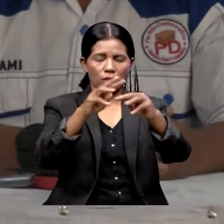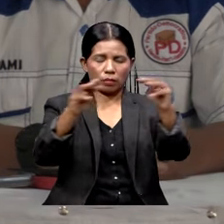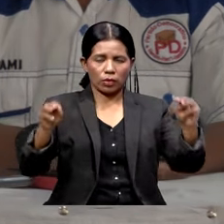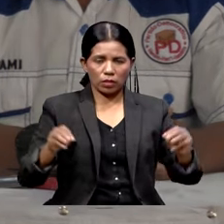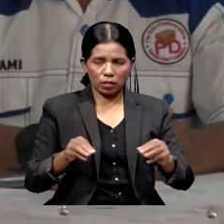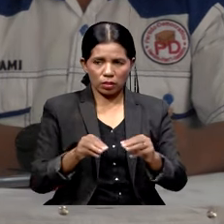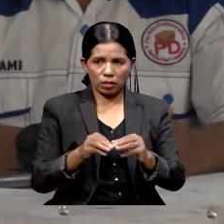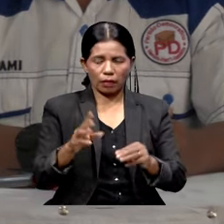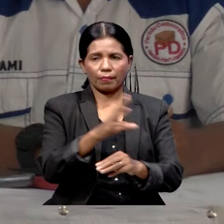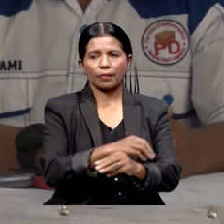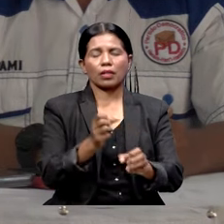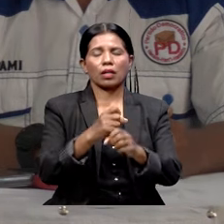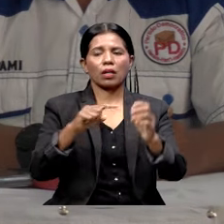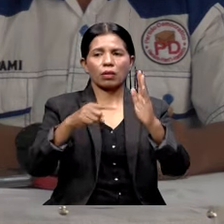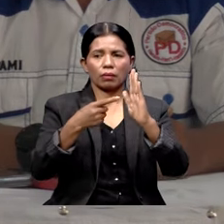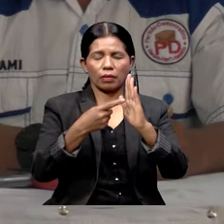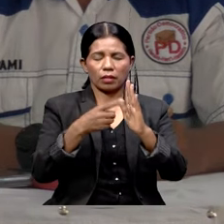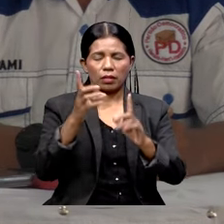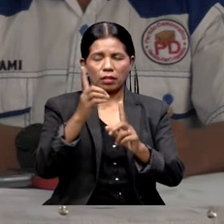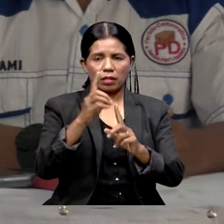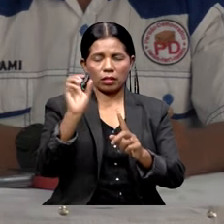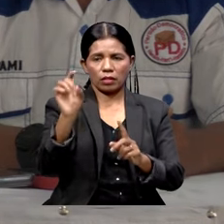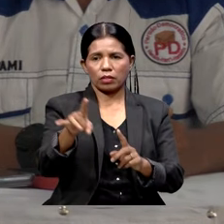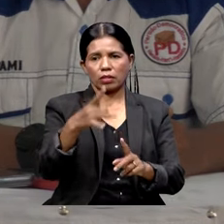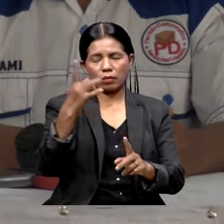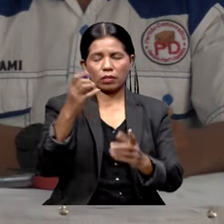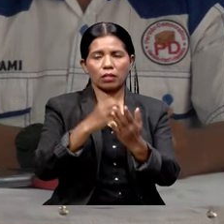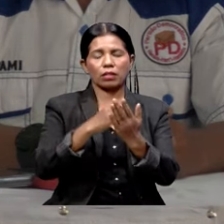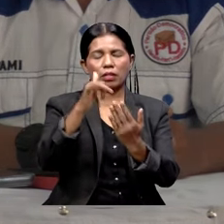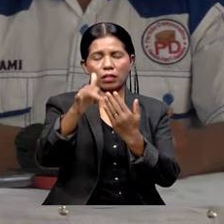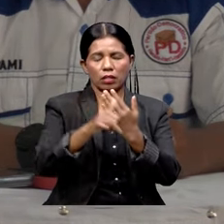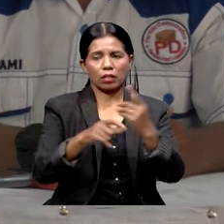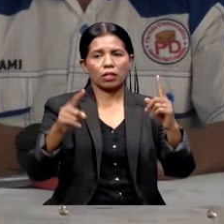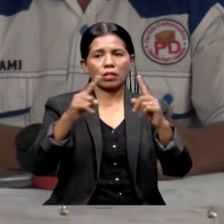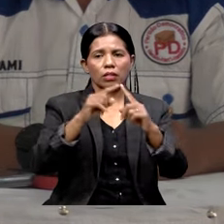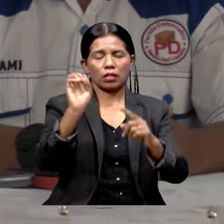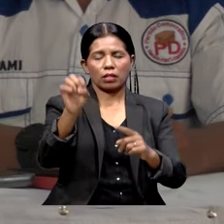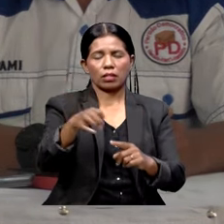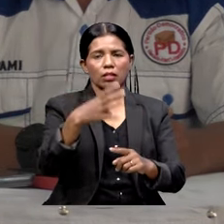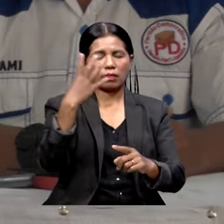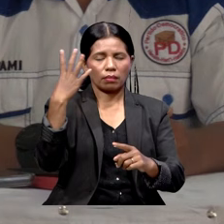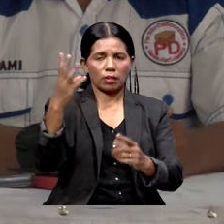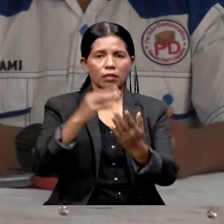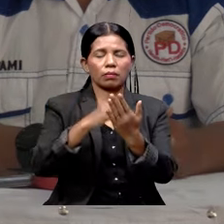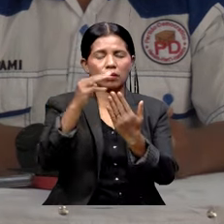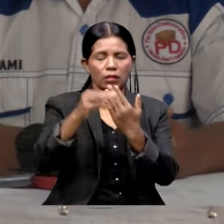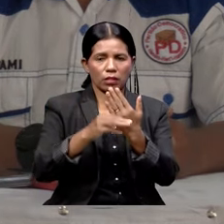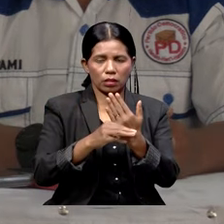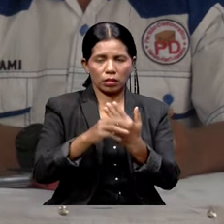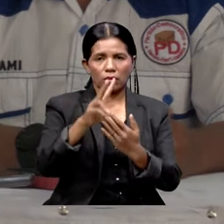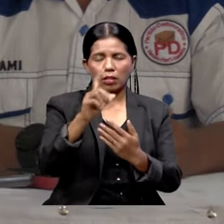municipal, nebe se hahu iha dia 18 de janeiro, to o 15 de março de